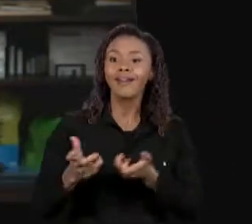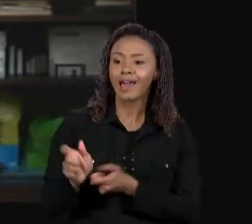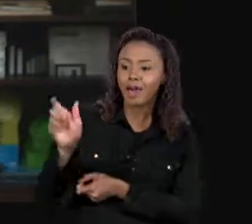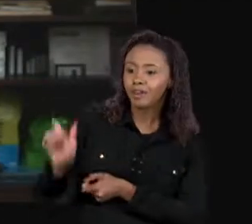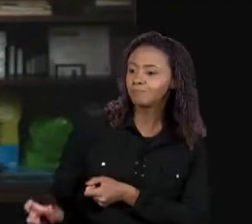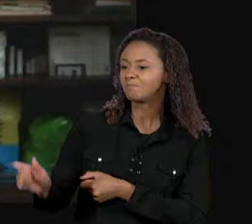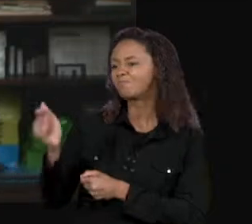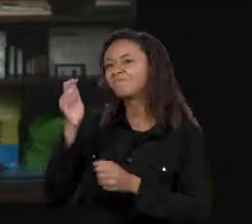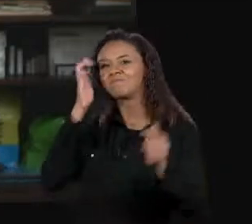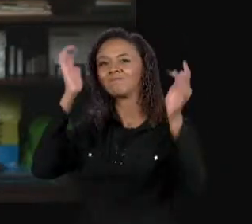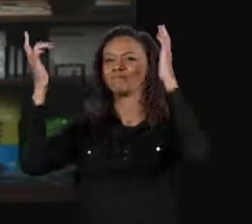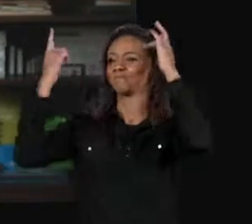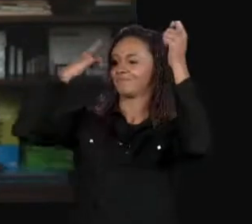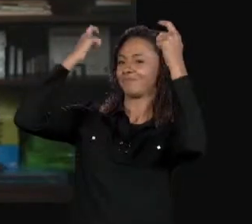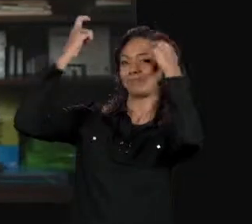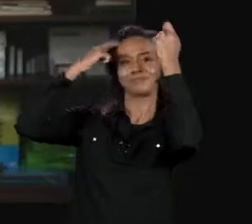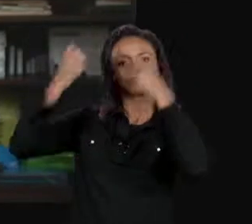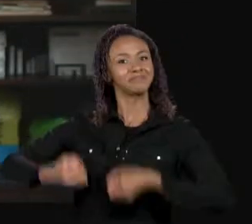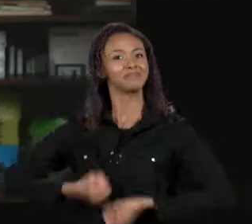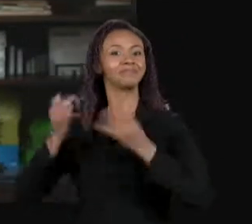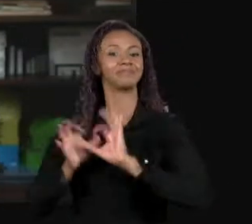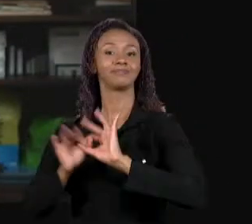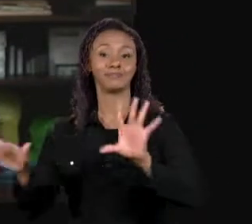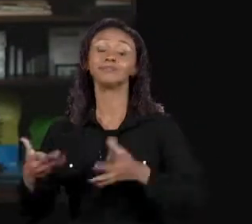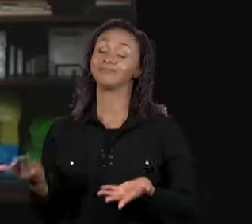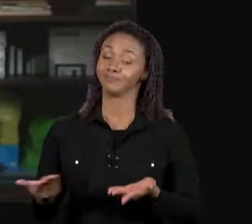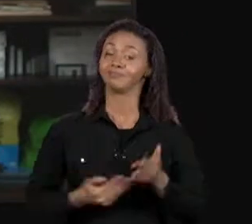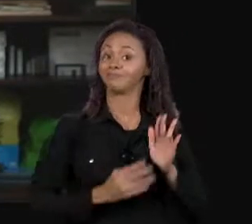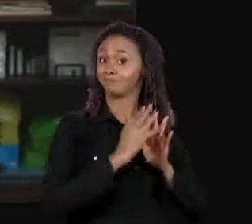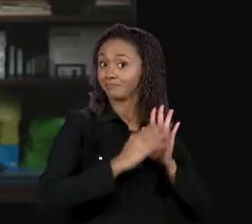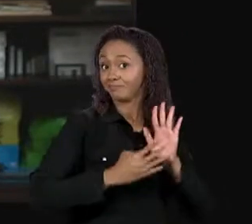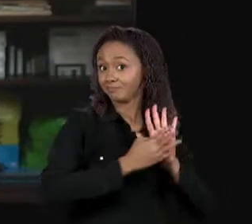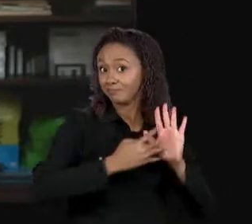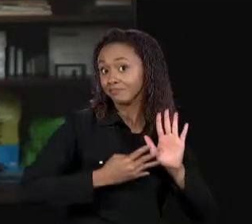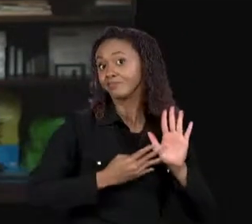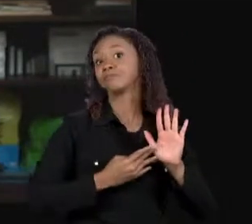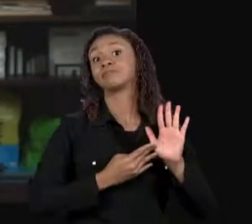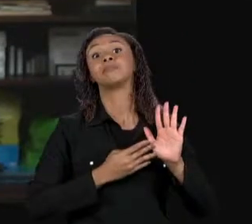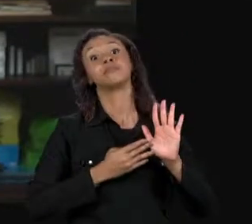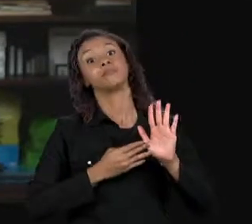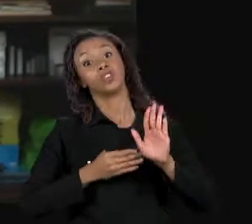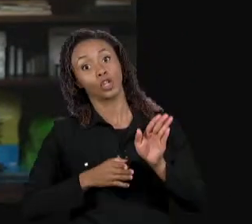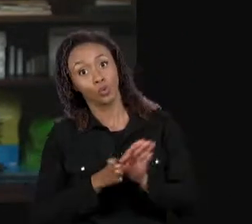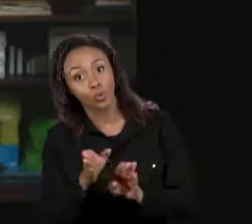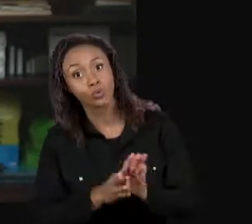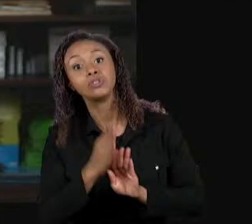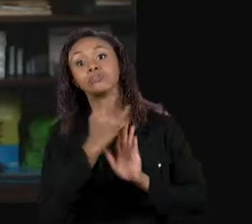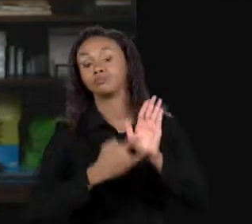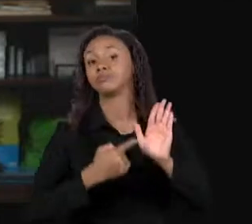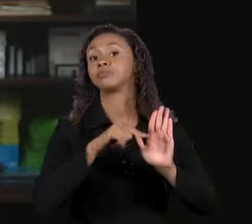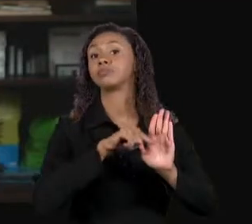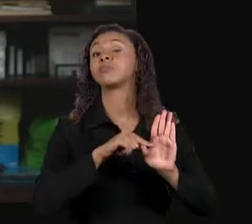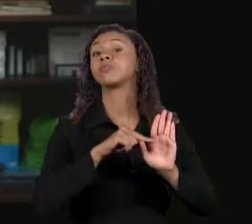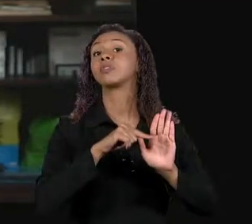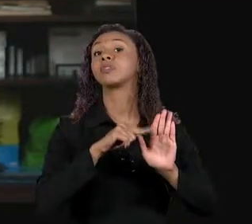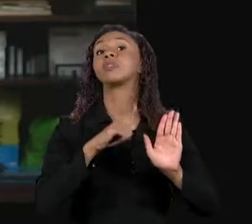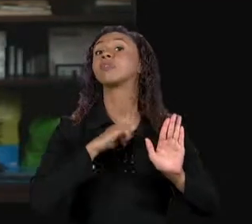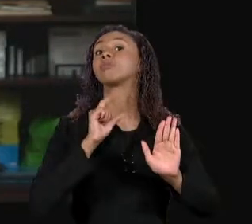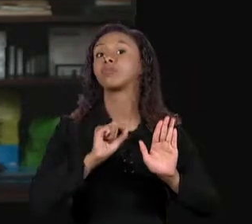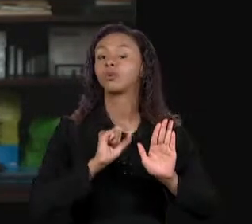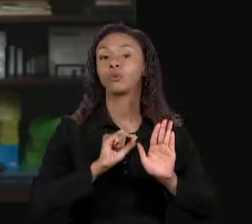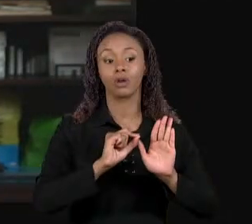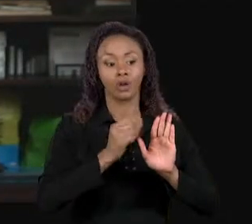de currículo que está nas diretrizes é essa ideia que junta não só conhecimento, né,